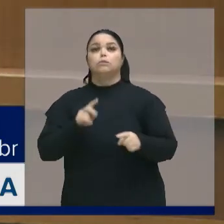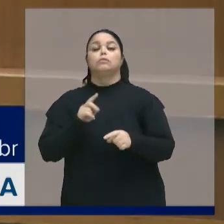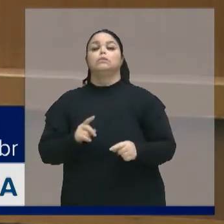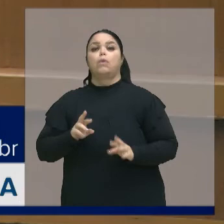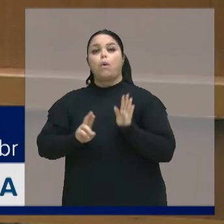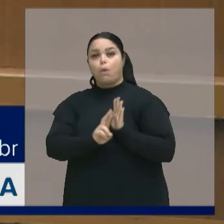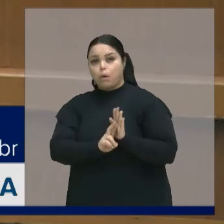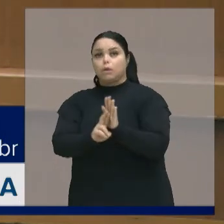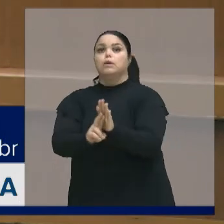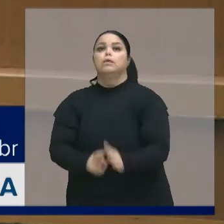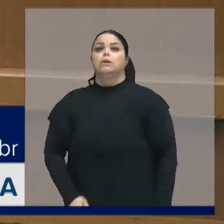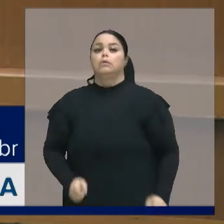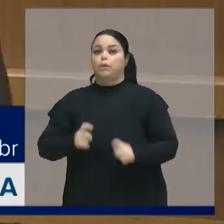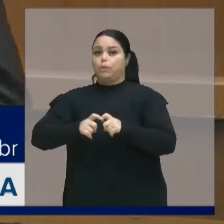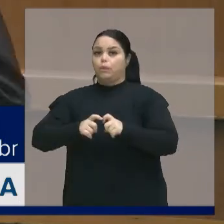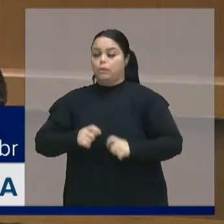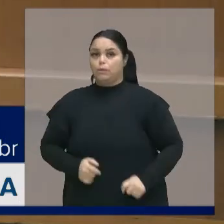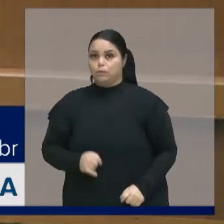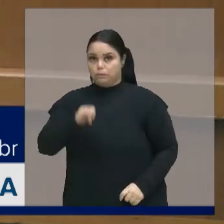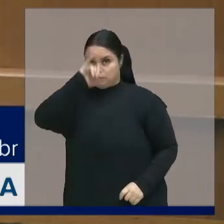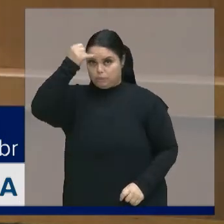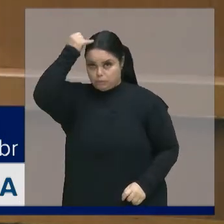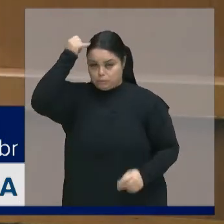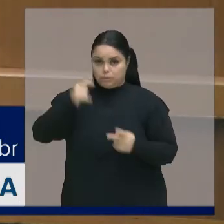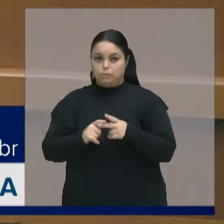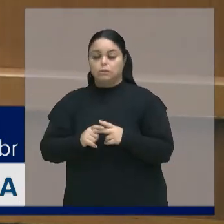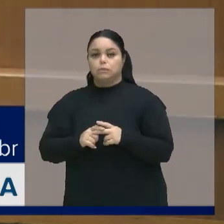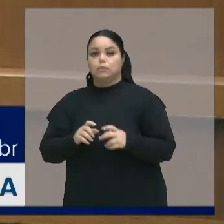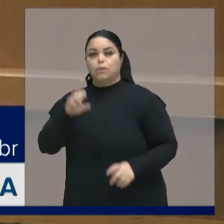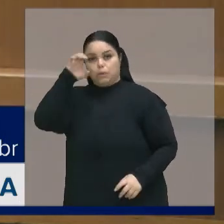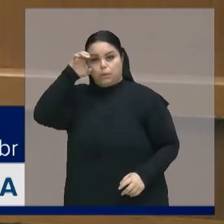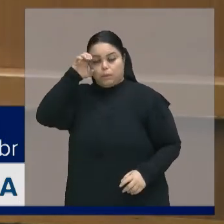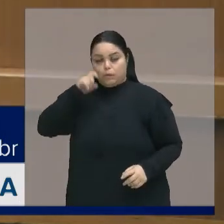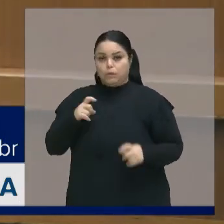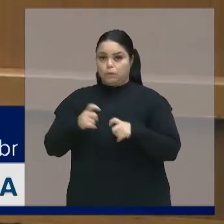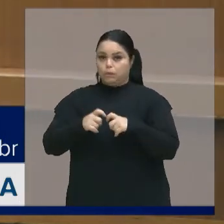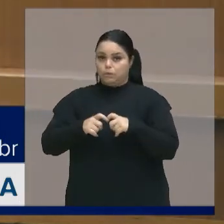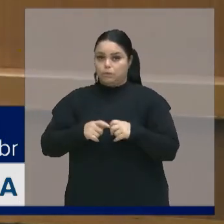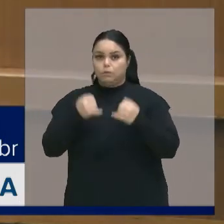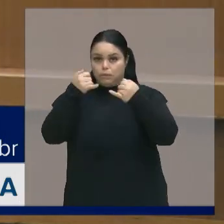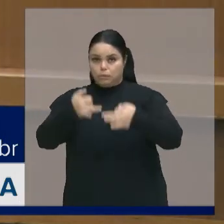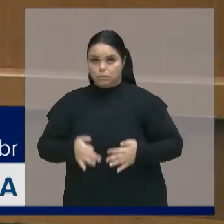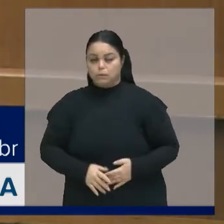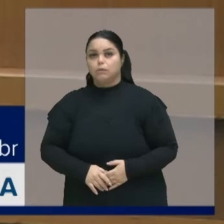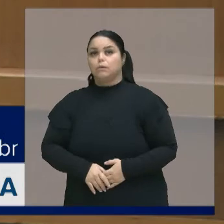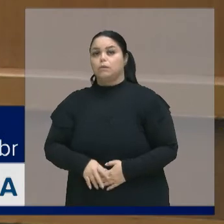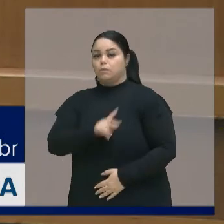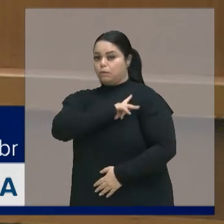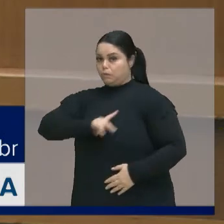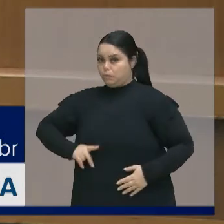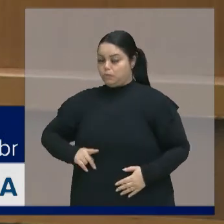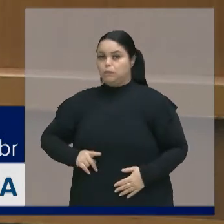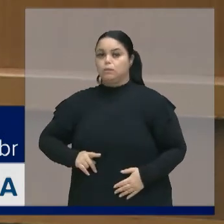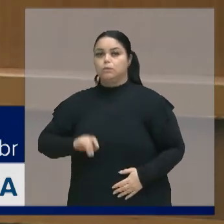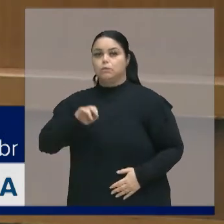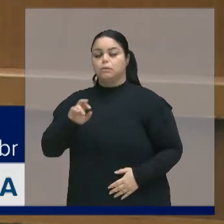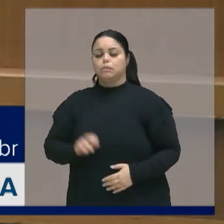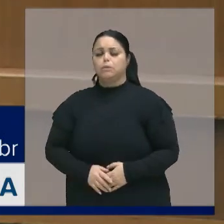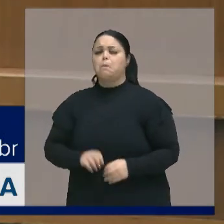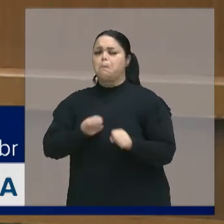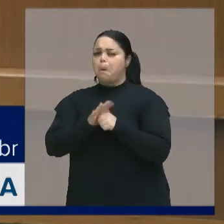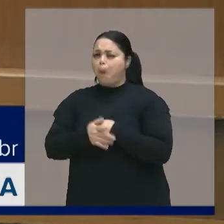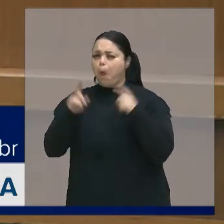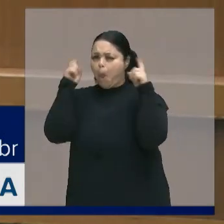aqui, doutor Zé Cláudio, doutor Elton, e falar também, senhor presidente, que a pandemia foi